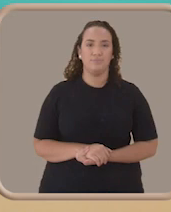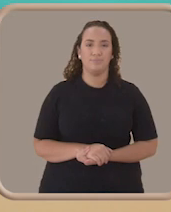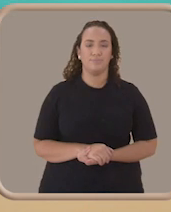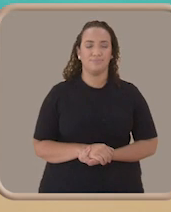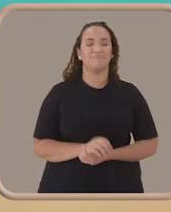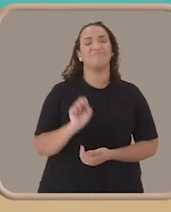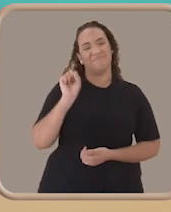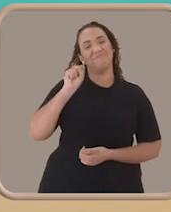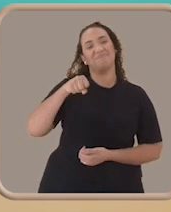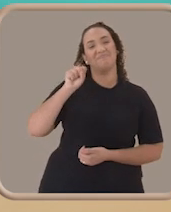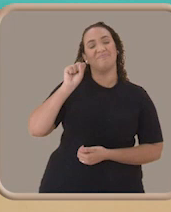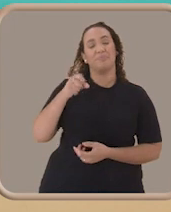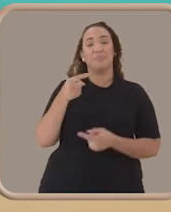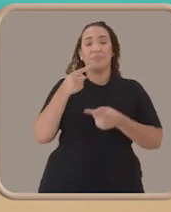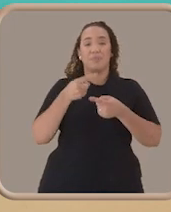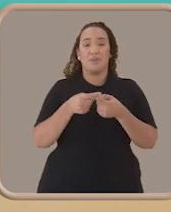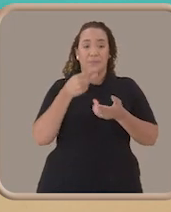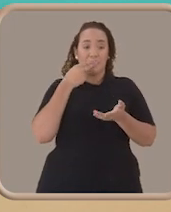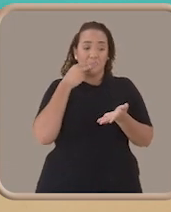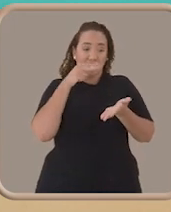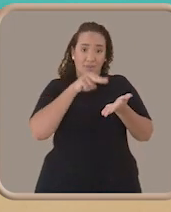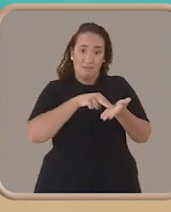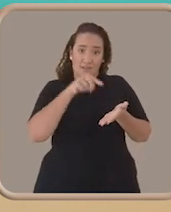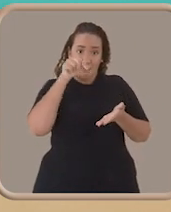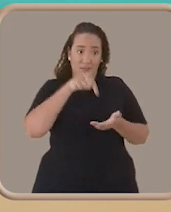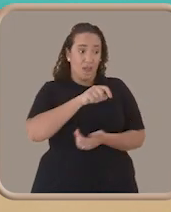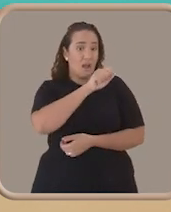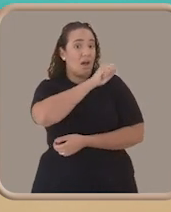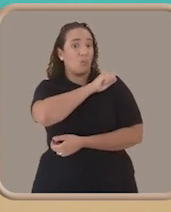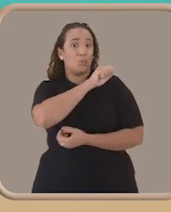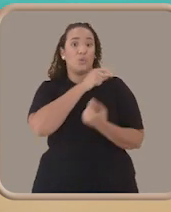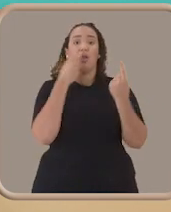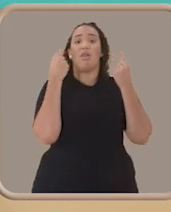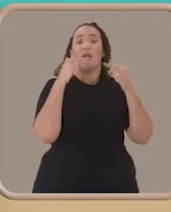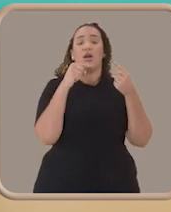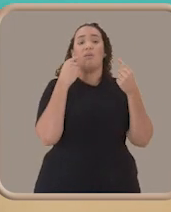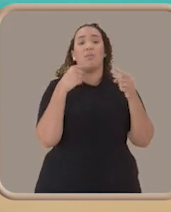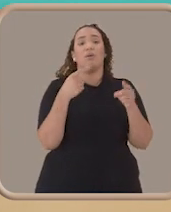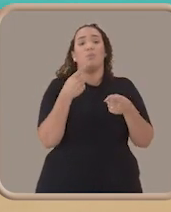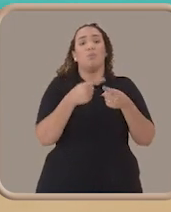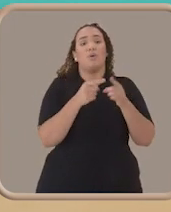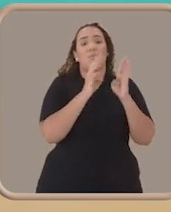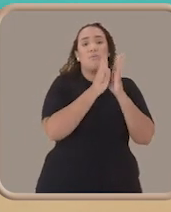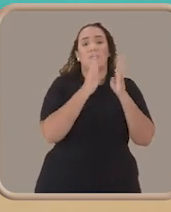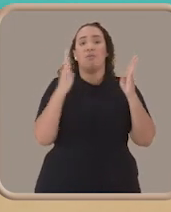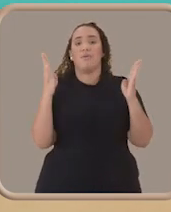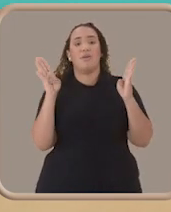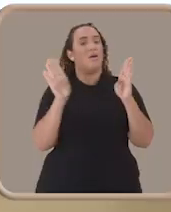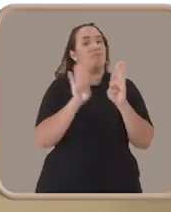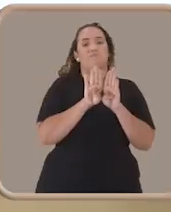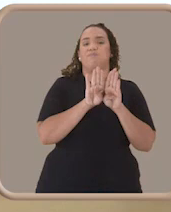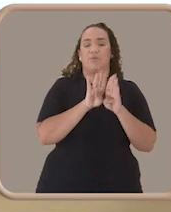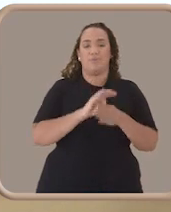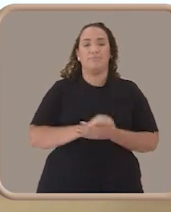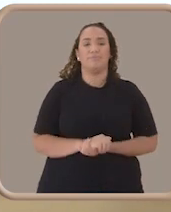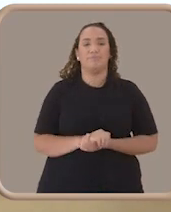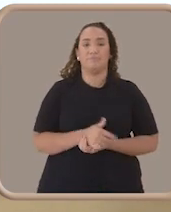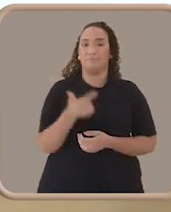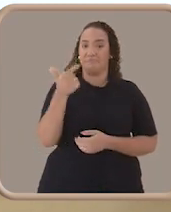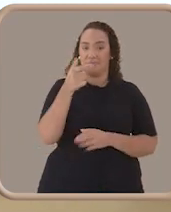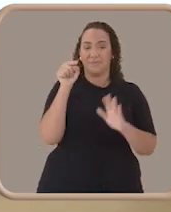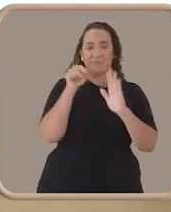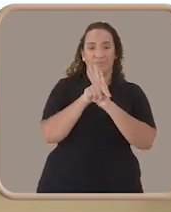Pode sim, pois nela temos uma aluna fazendo uma reclamação sobre uma situação da sua escola. Questão